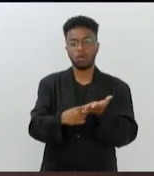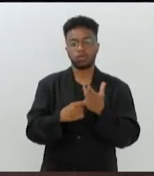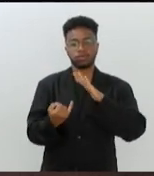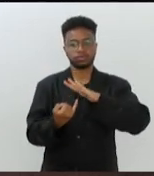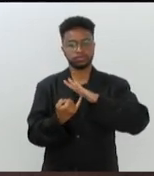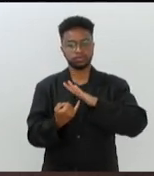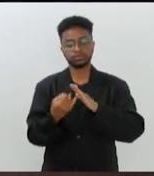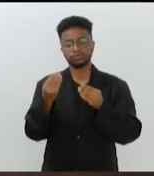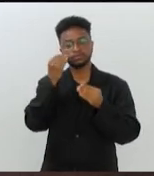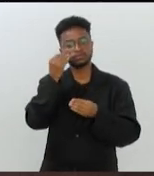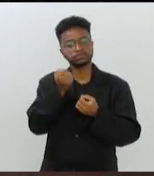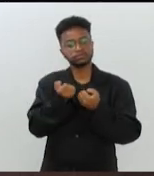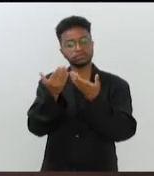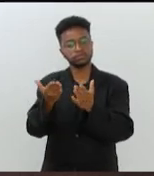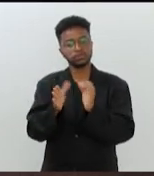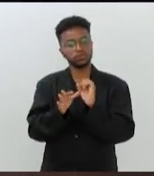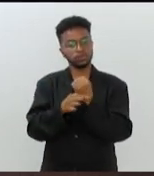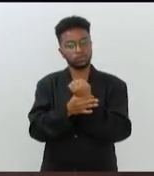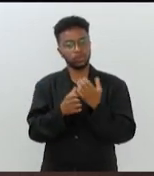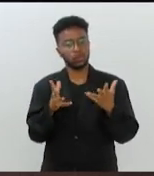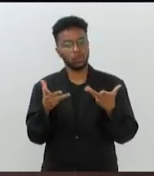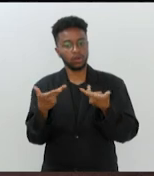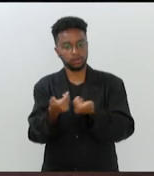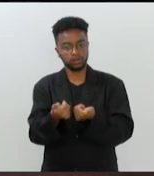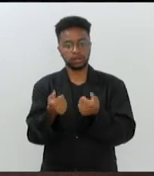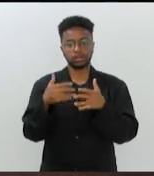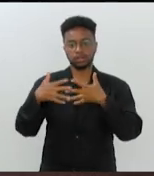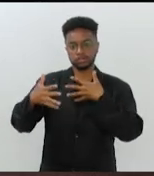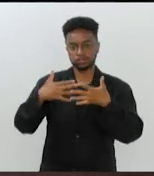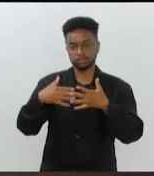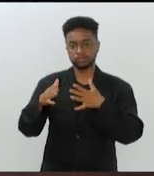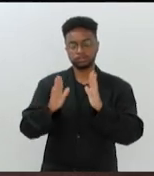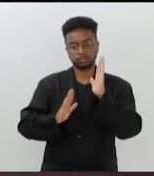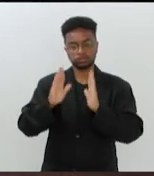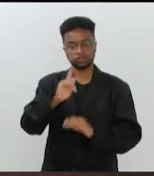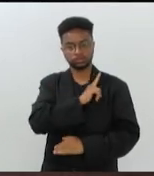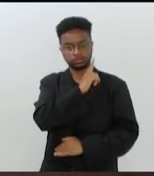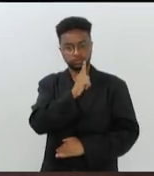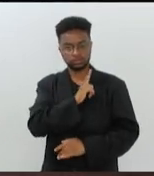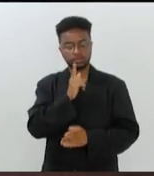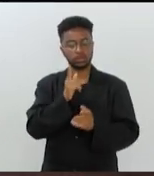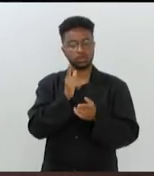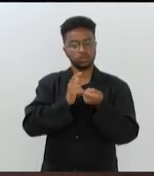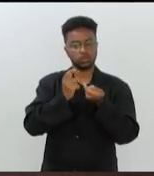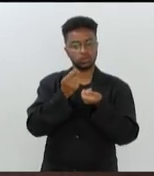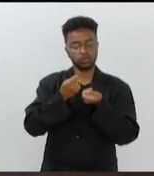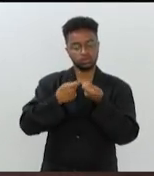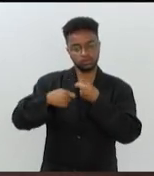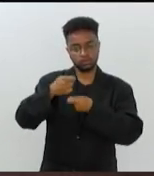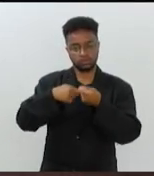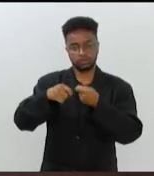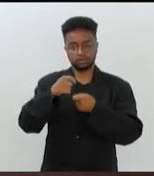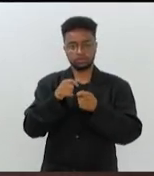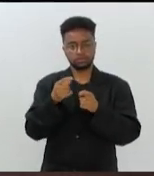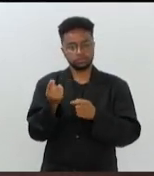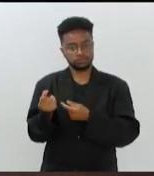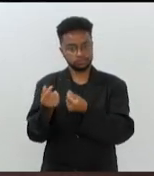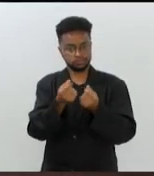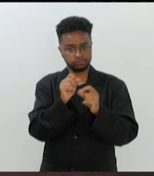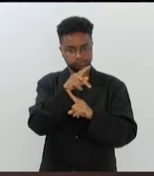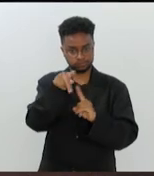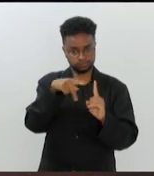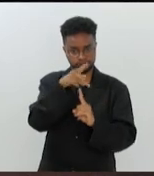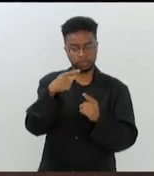em garantir a eficiência e a transparência na gestão dos recursos previdenciários. É algo que é de suma